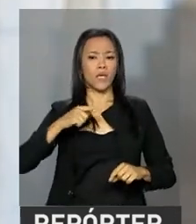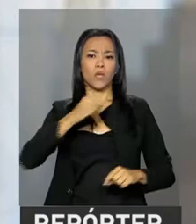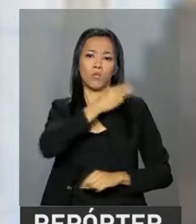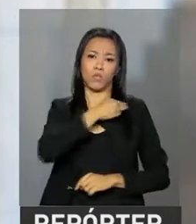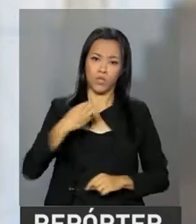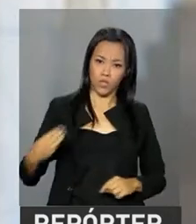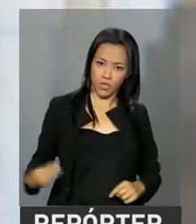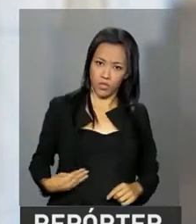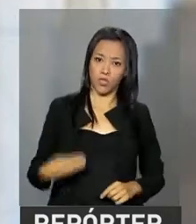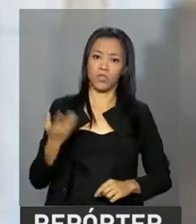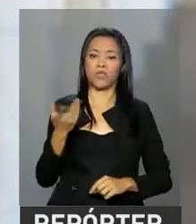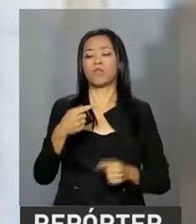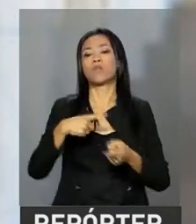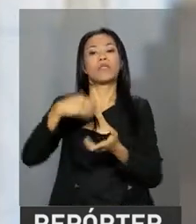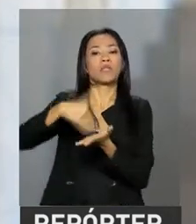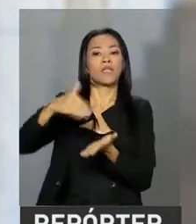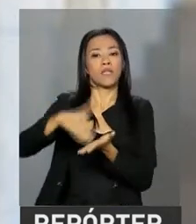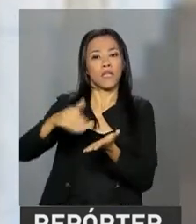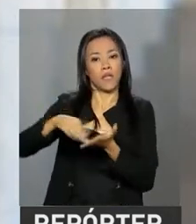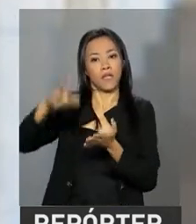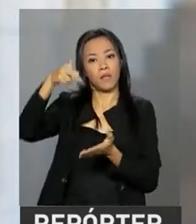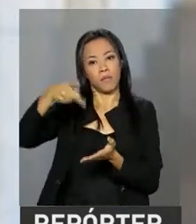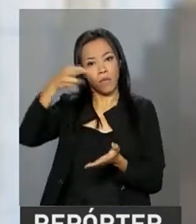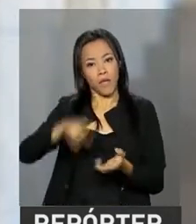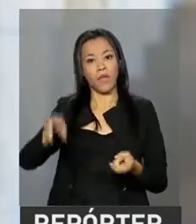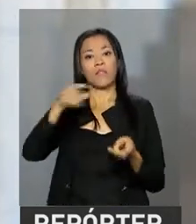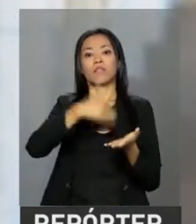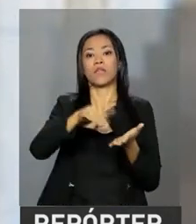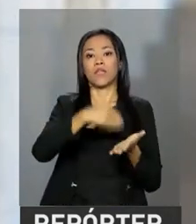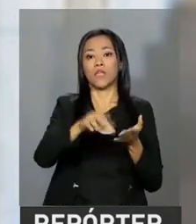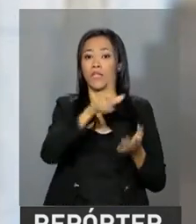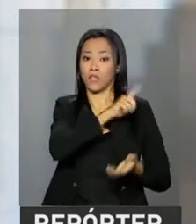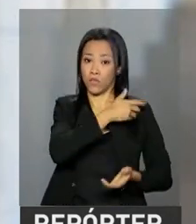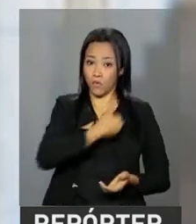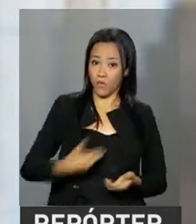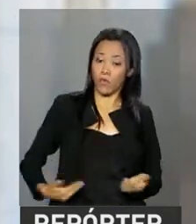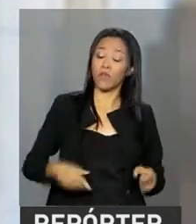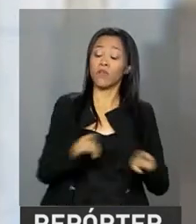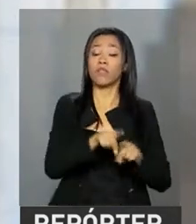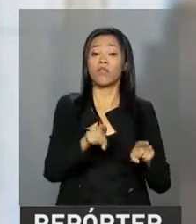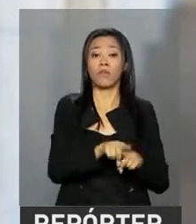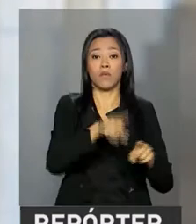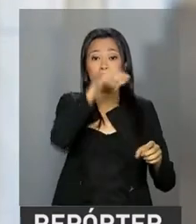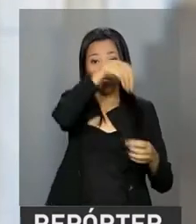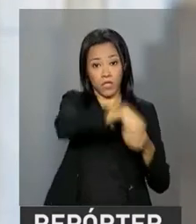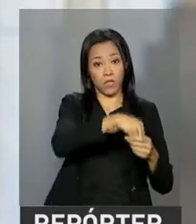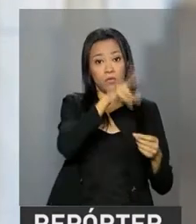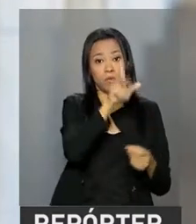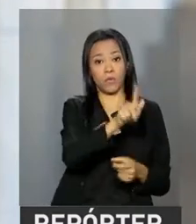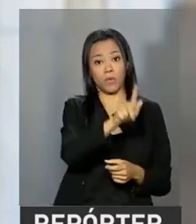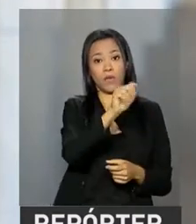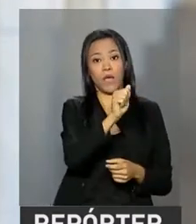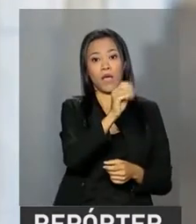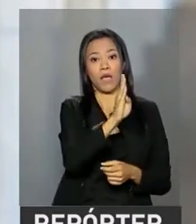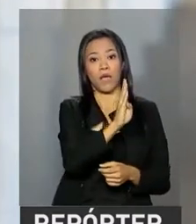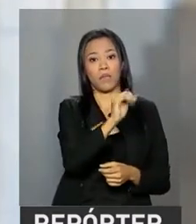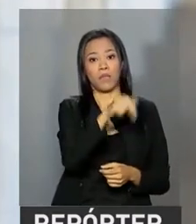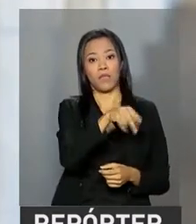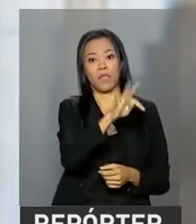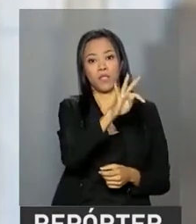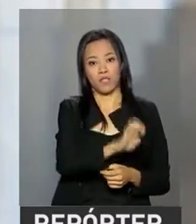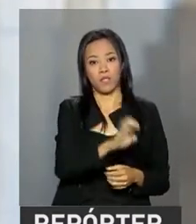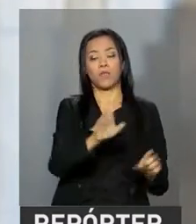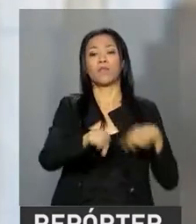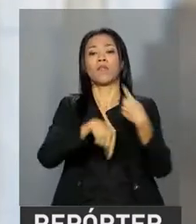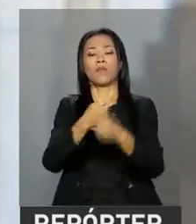Casa Civil, da Secretaria-Geral da Presidência, da Secretaria de Governo e do Gabinete de Segurança Institucional. Às 9h30,